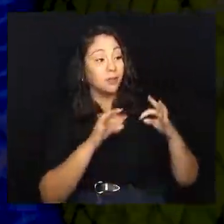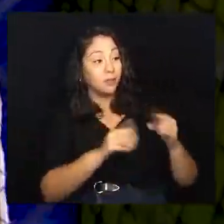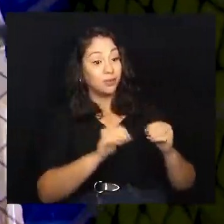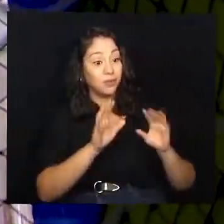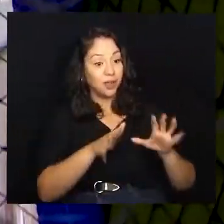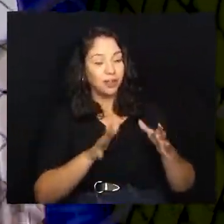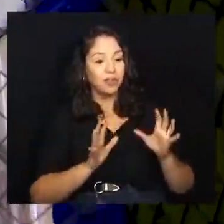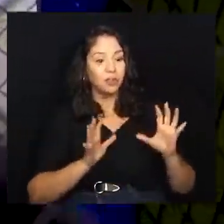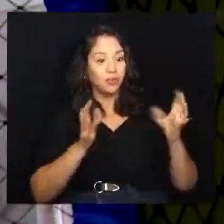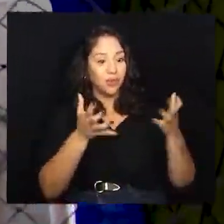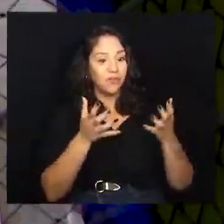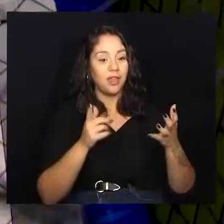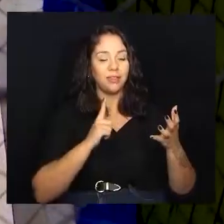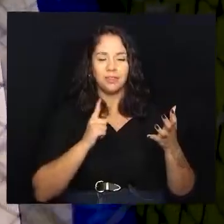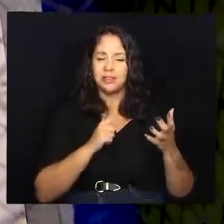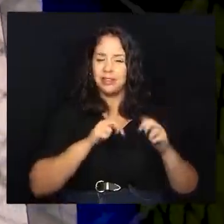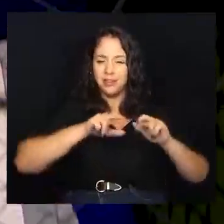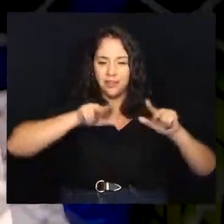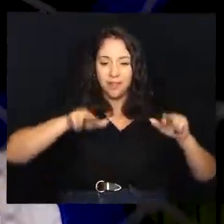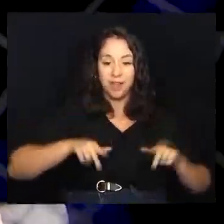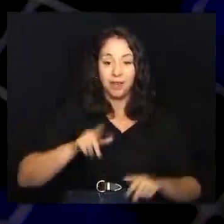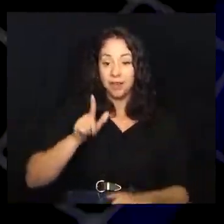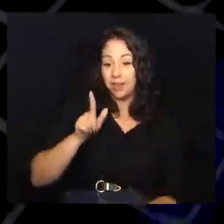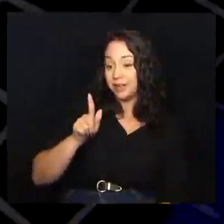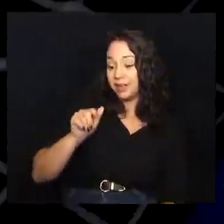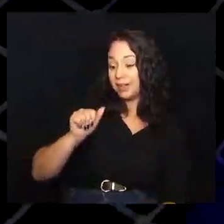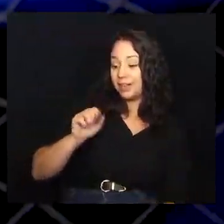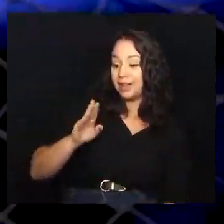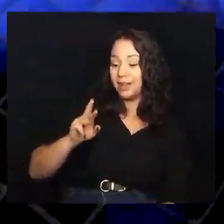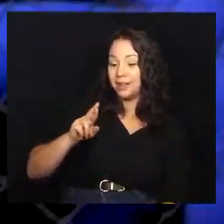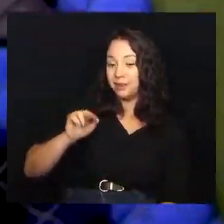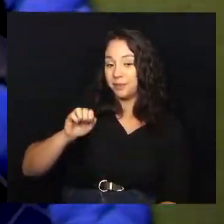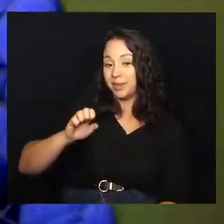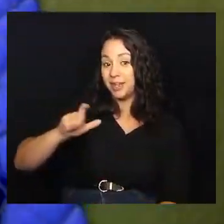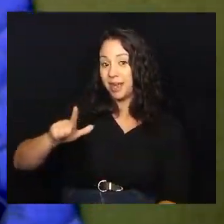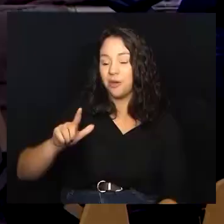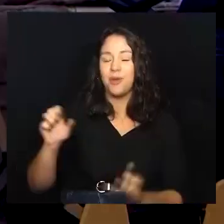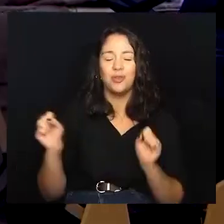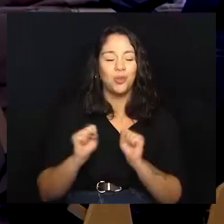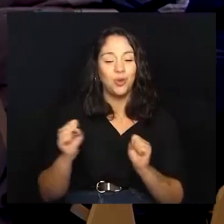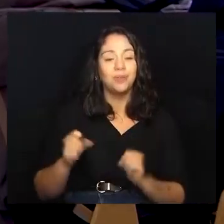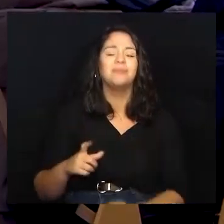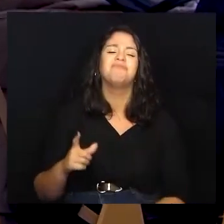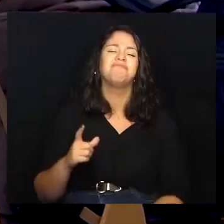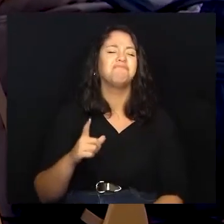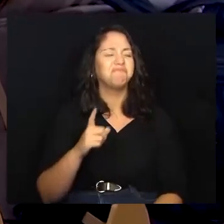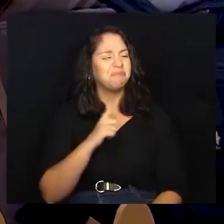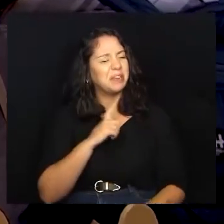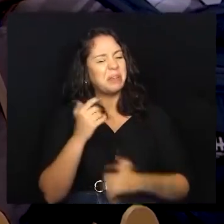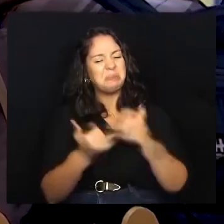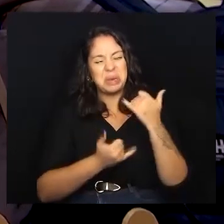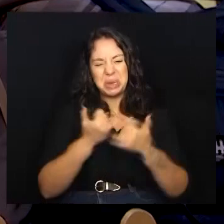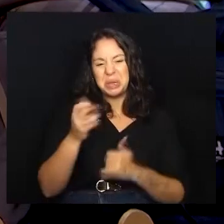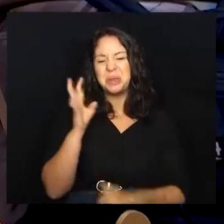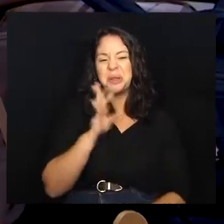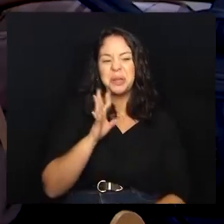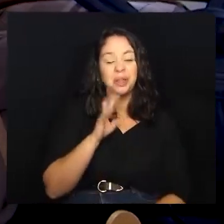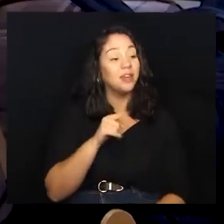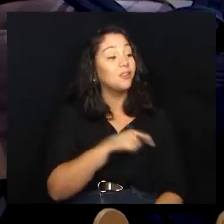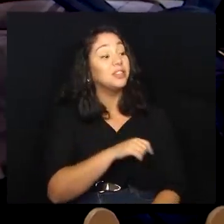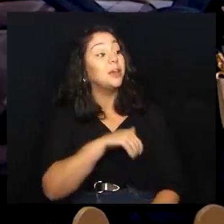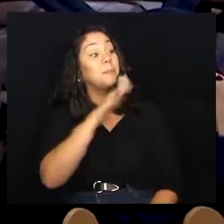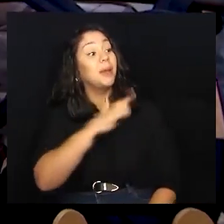de eventos, que está repleta de atrações. O Gabriel adorou. Aqui tem esses brinquedos, é